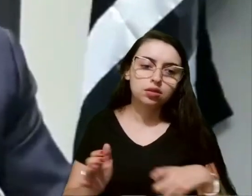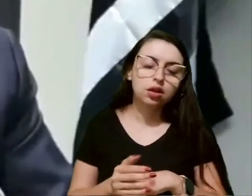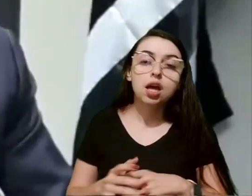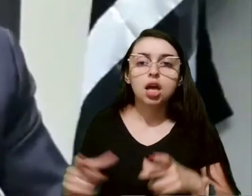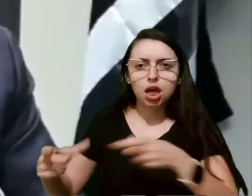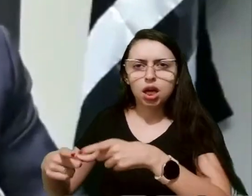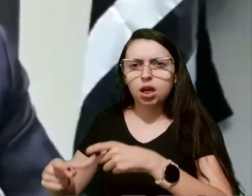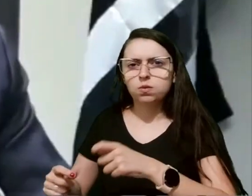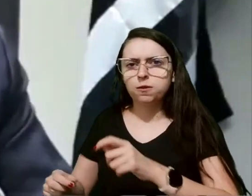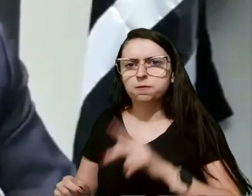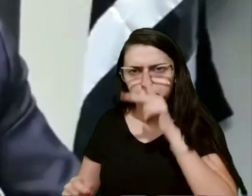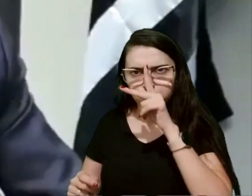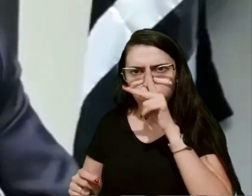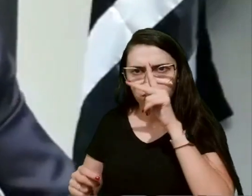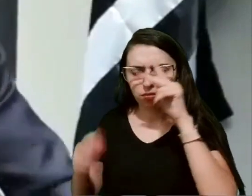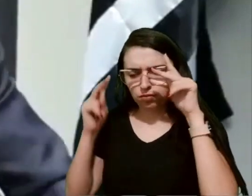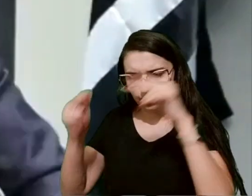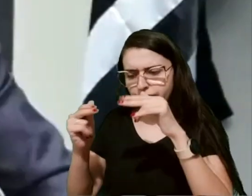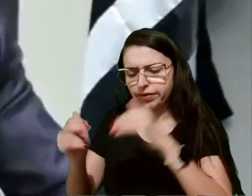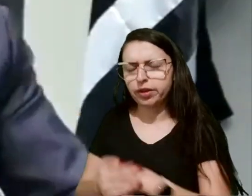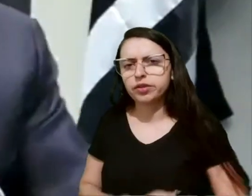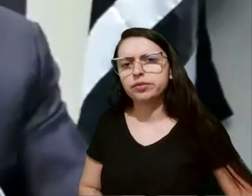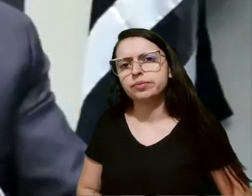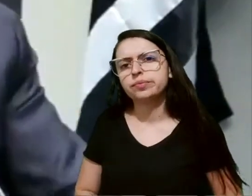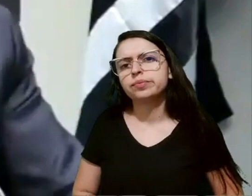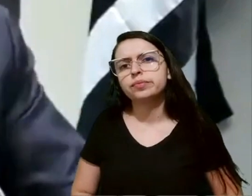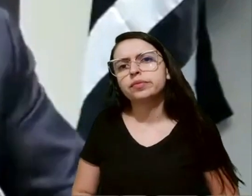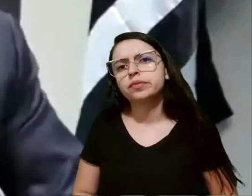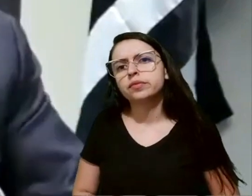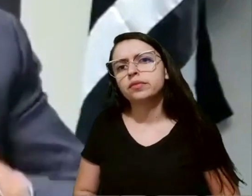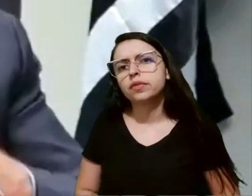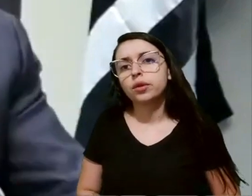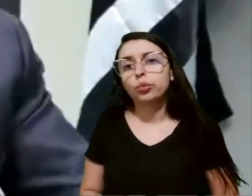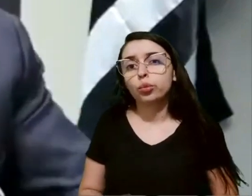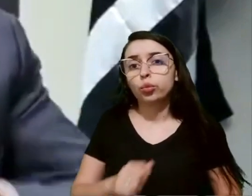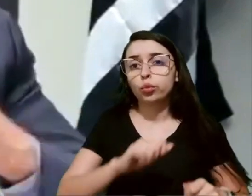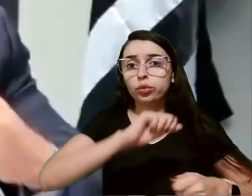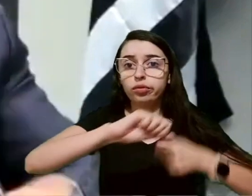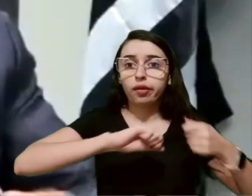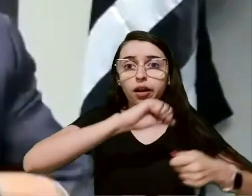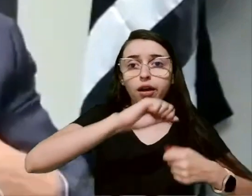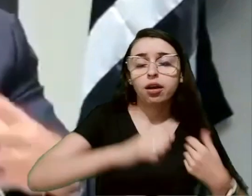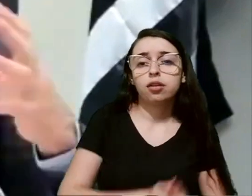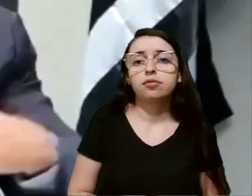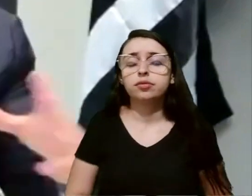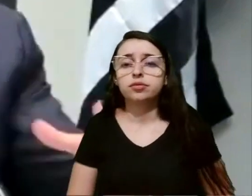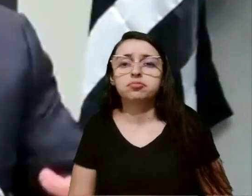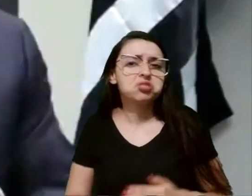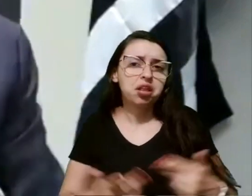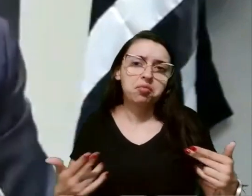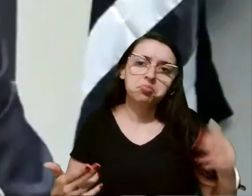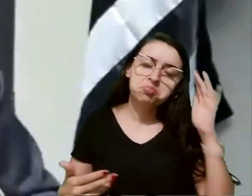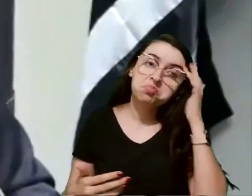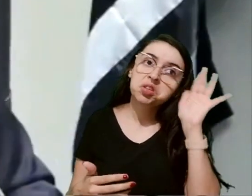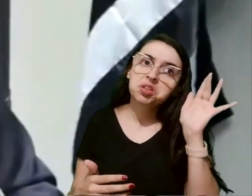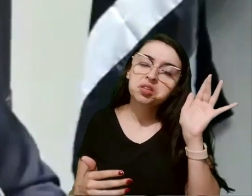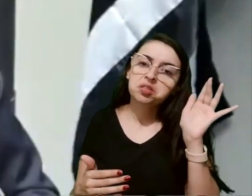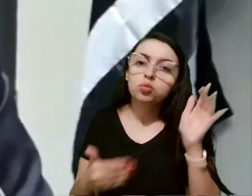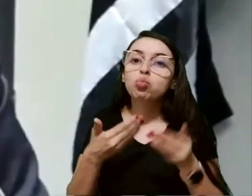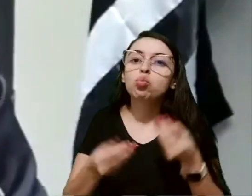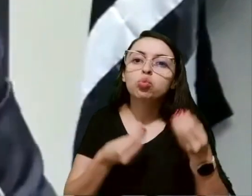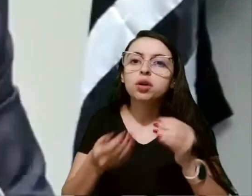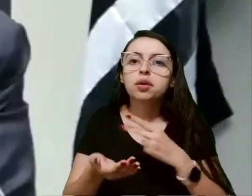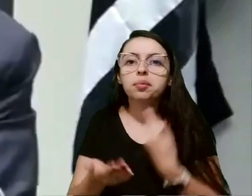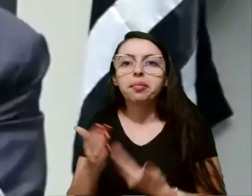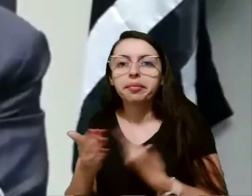colocar nas câmaras mais duras. Especializar as câmaras mais duras em combate ao crime organizado, tráfico, sei lá, daí a gente teria que fazer um estudo para verificar o que